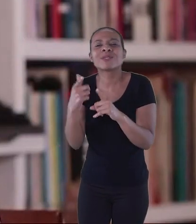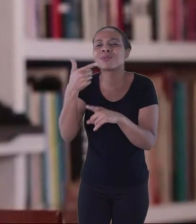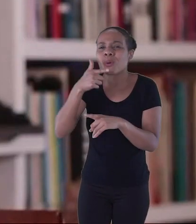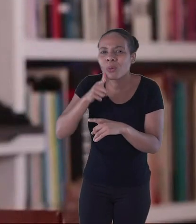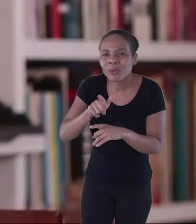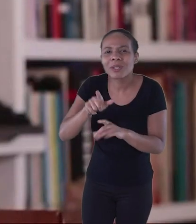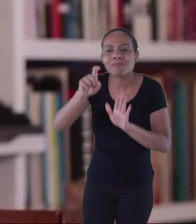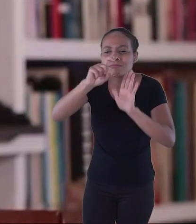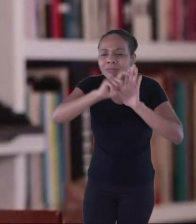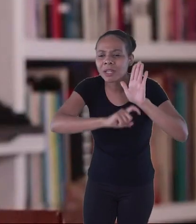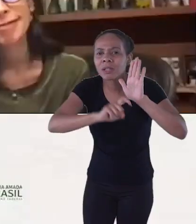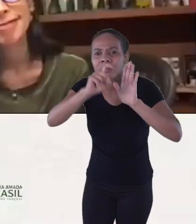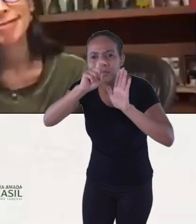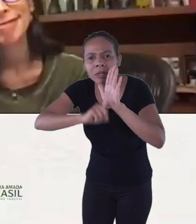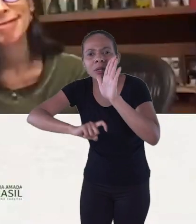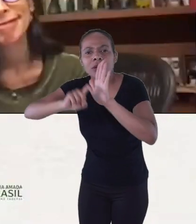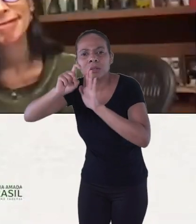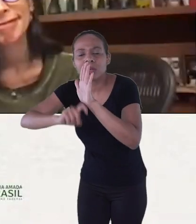Essa sua